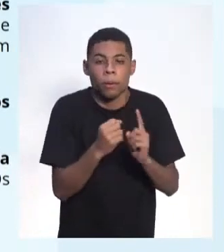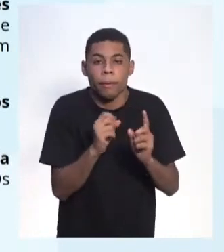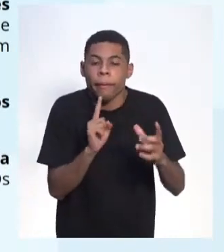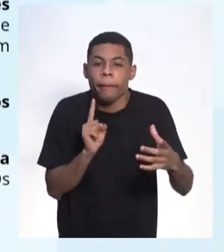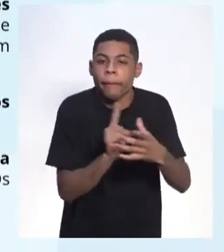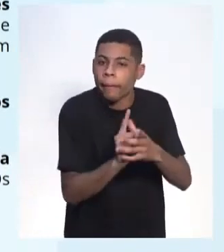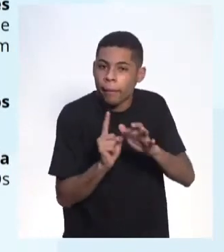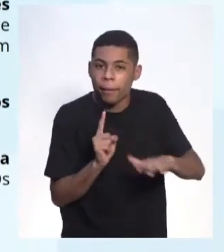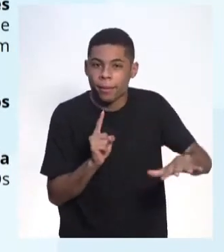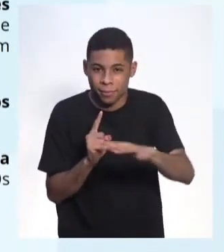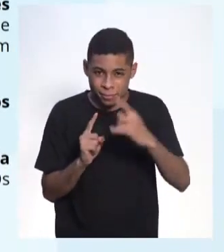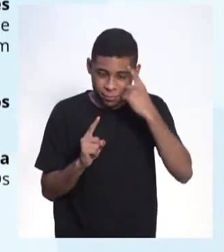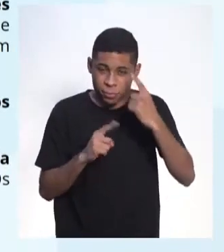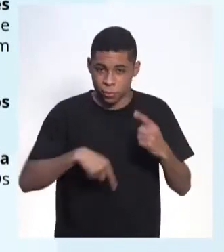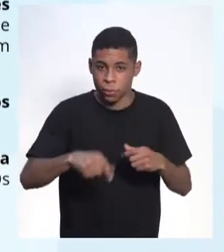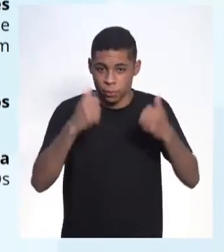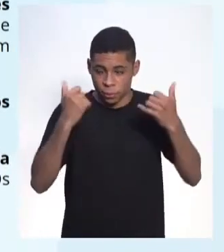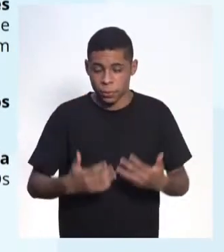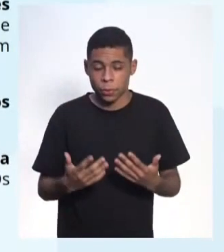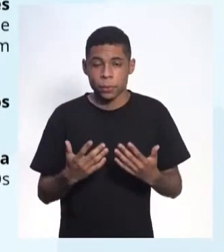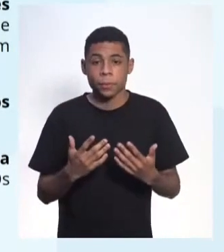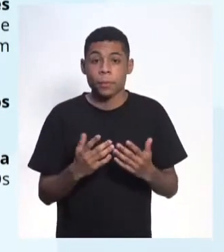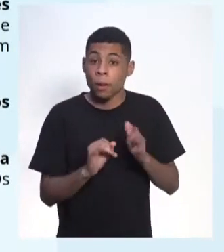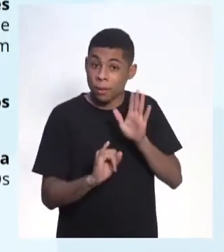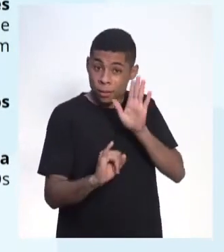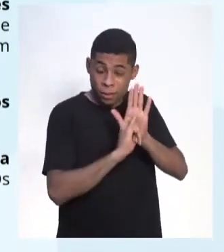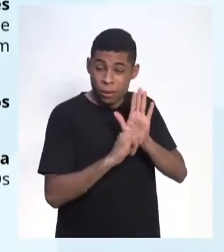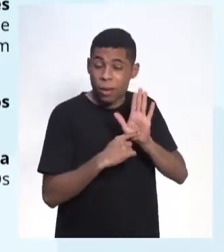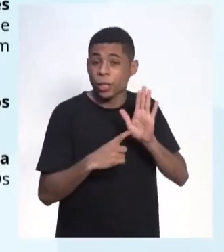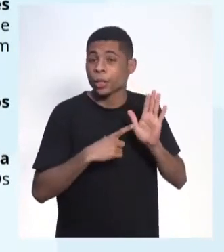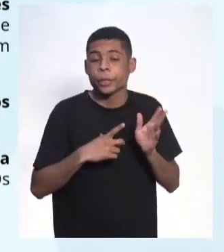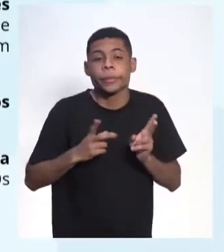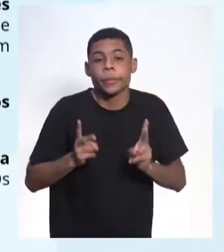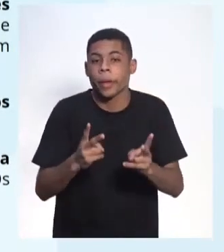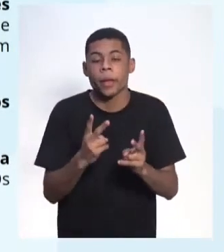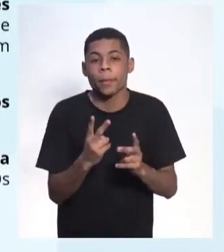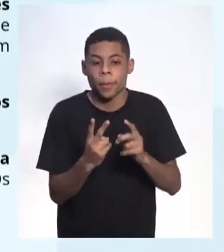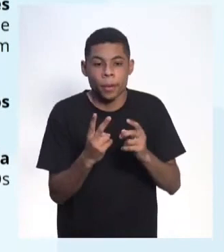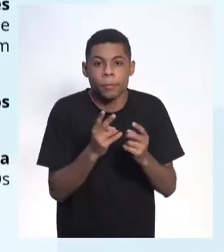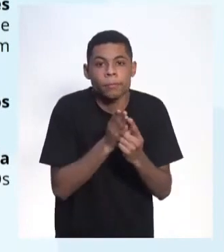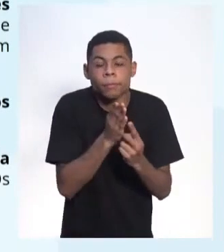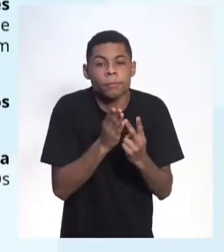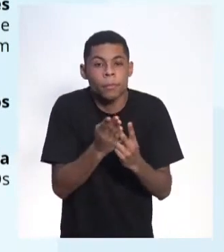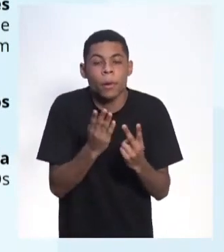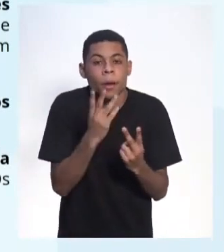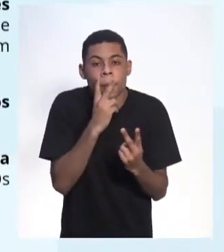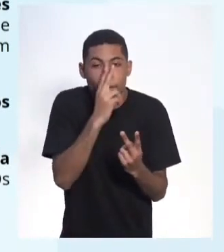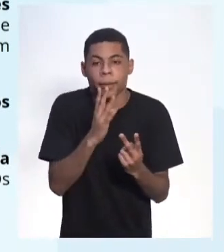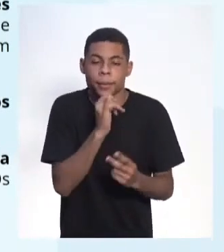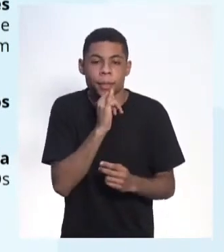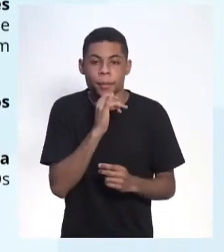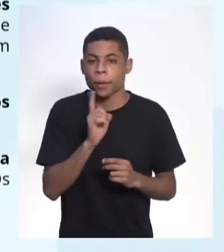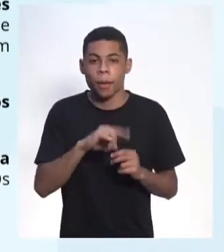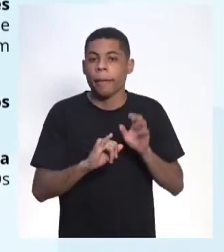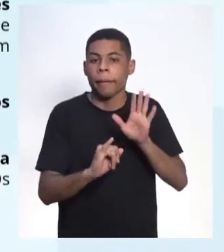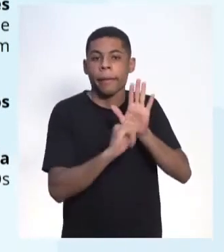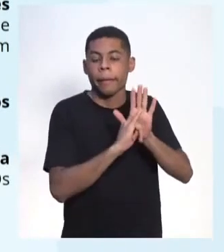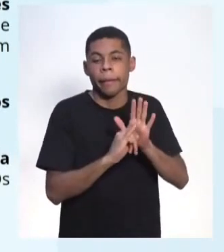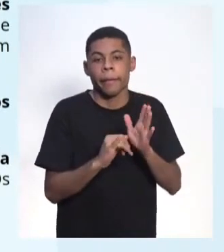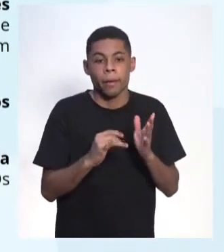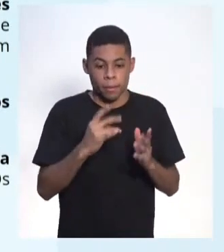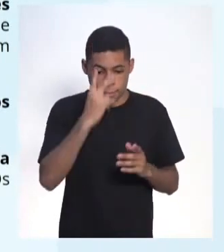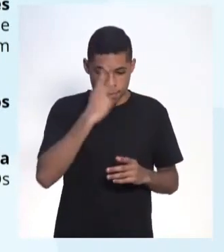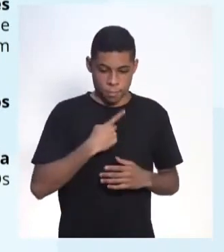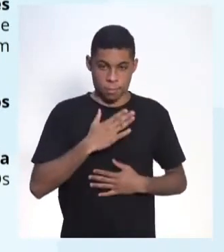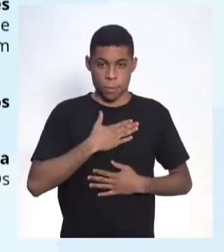o Dubar, que nós falamos sobre isso, e as identidades possuem sempre uma dupla fase. São identidades para